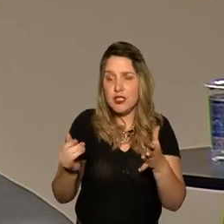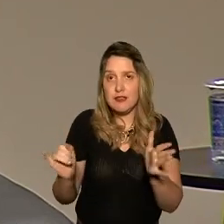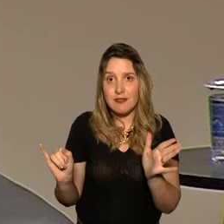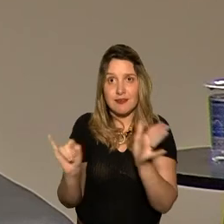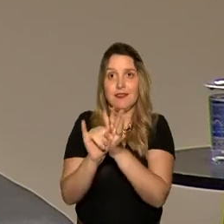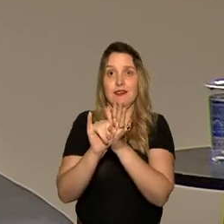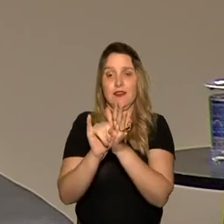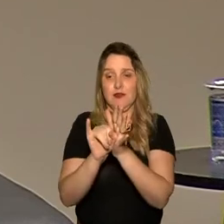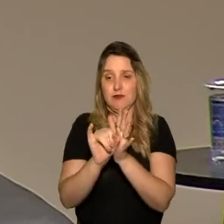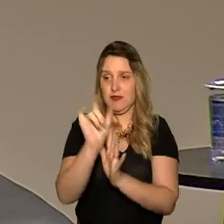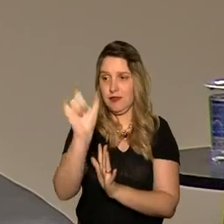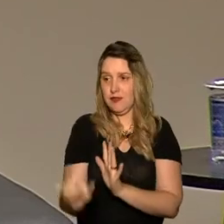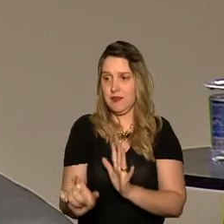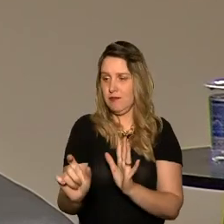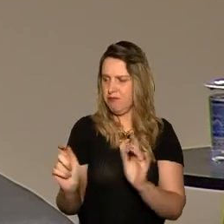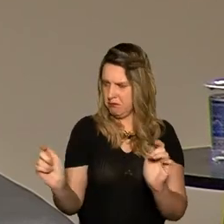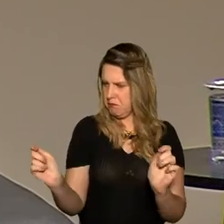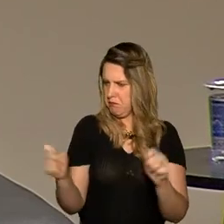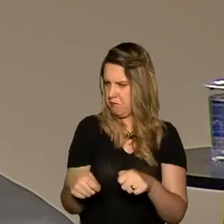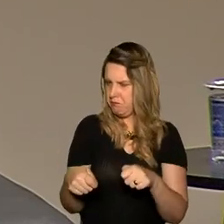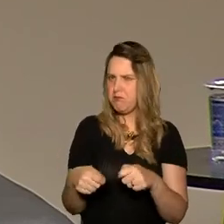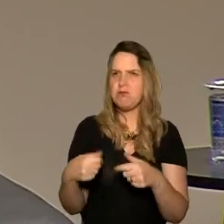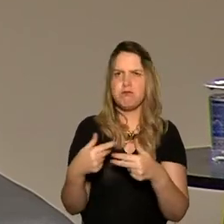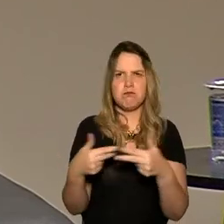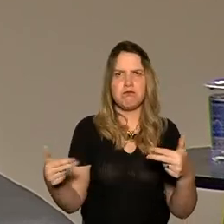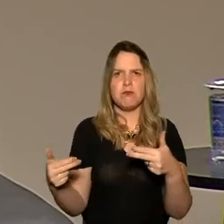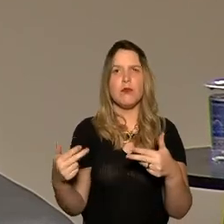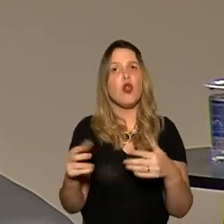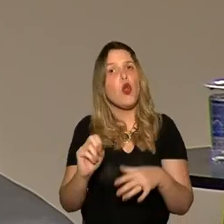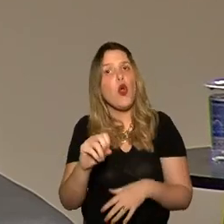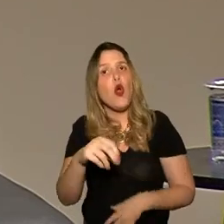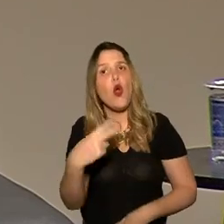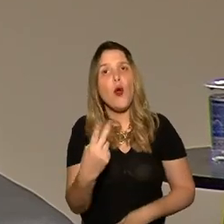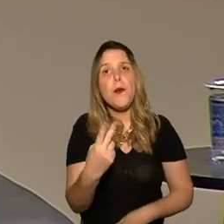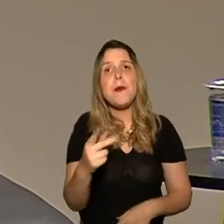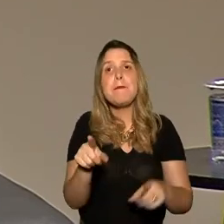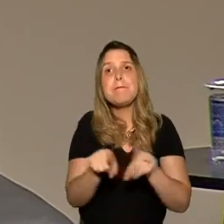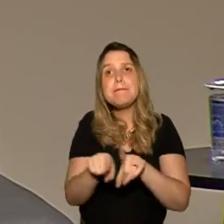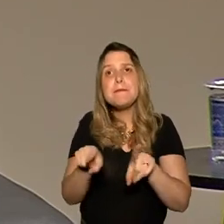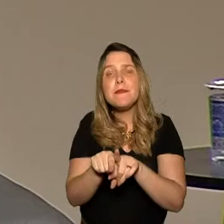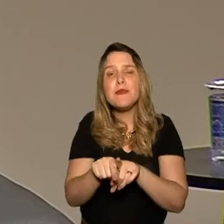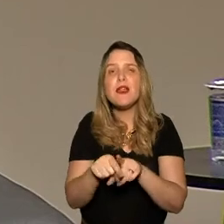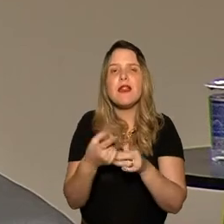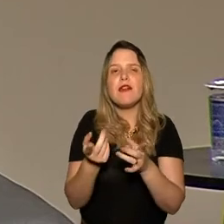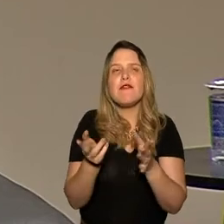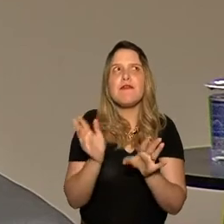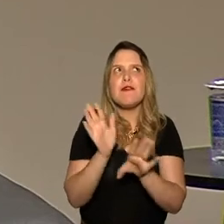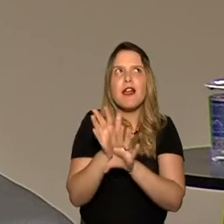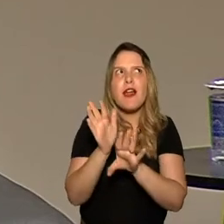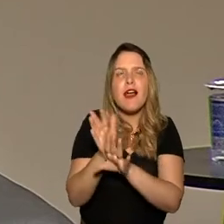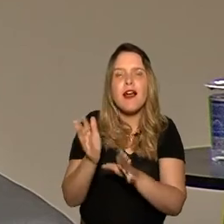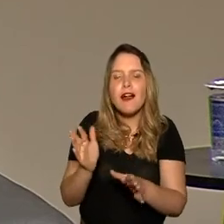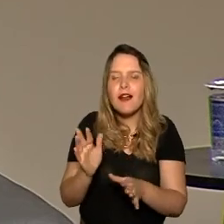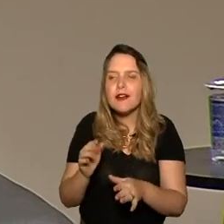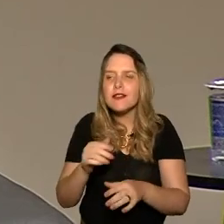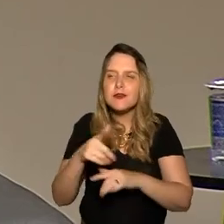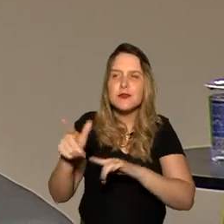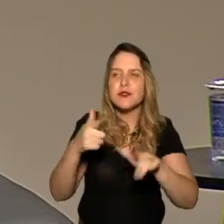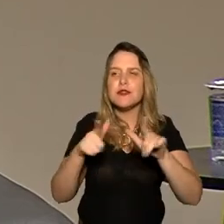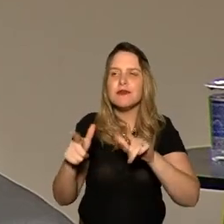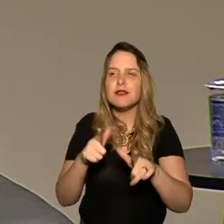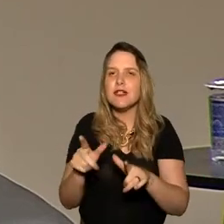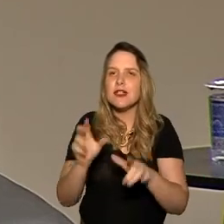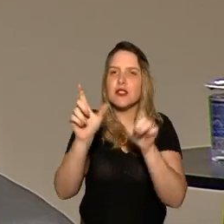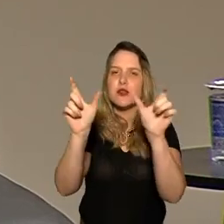dessa potência que tem a mediação ou mesmo a arte educação e vai acabar se ocupando de tentar fazer a